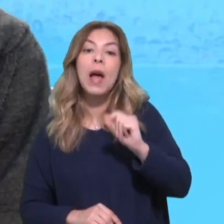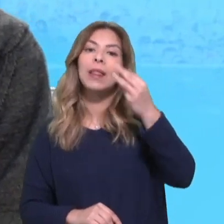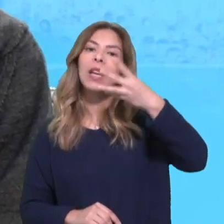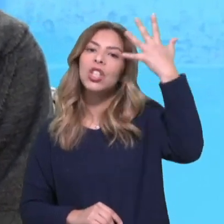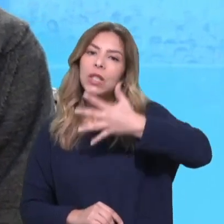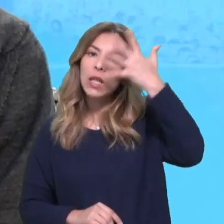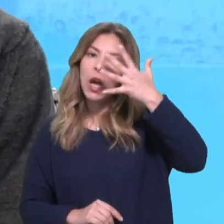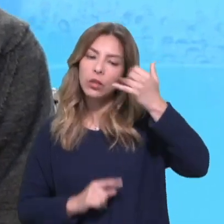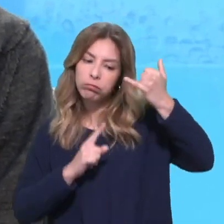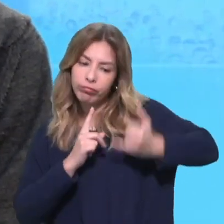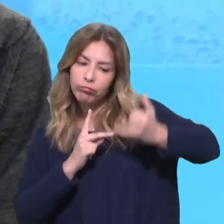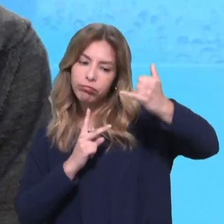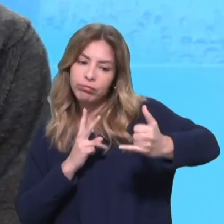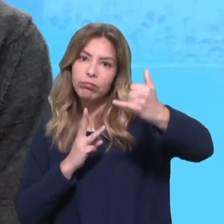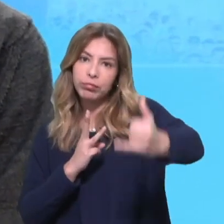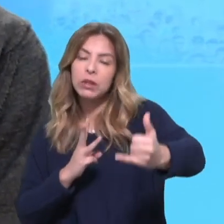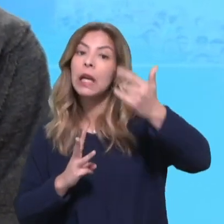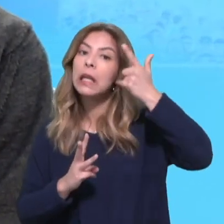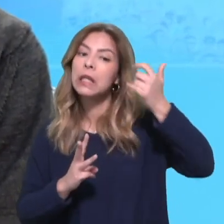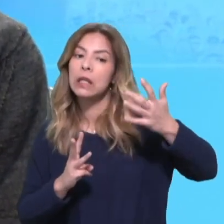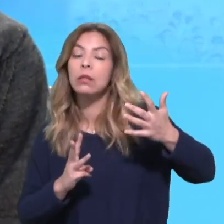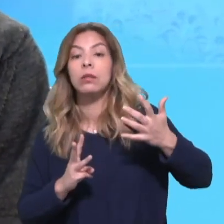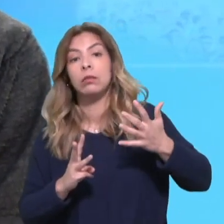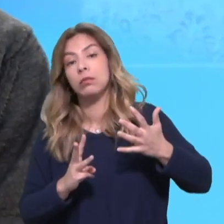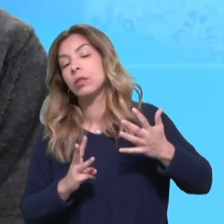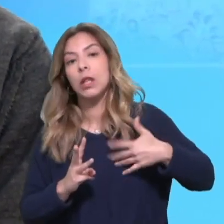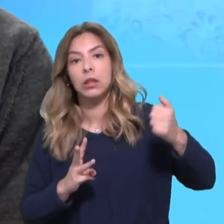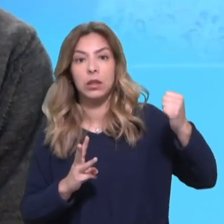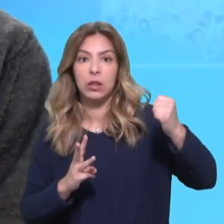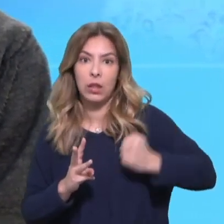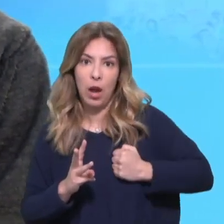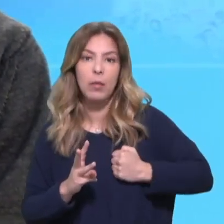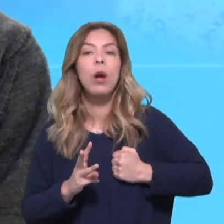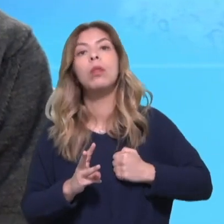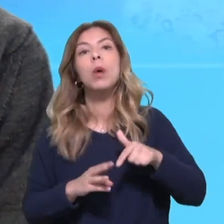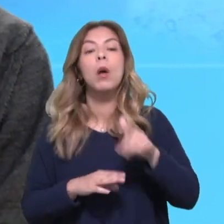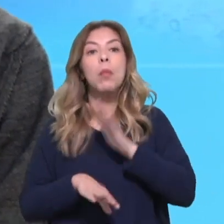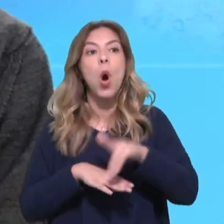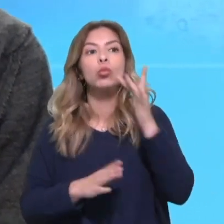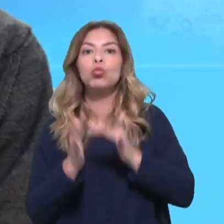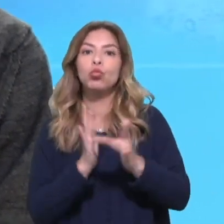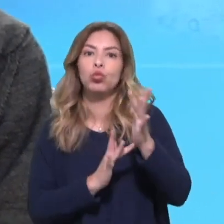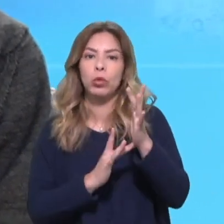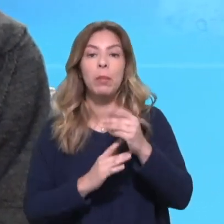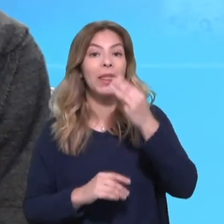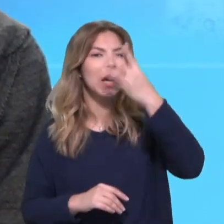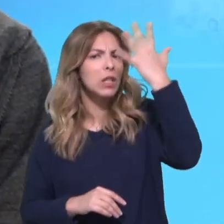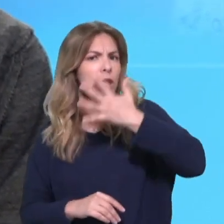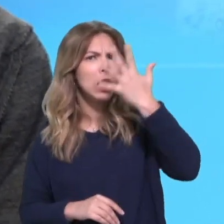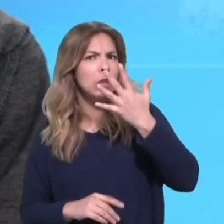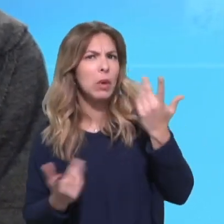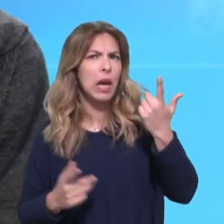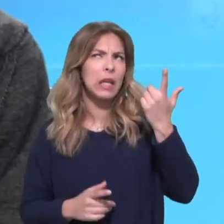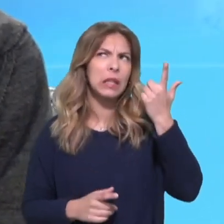dos momentos que constituem a obra de salvação realizada por Jesus na sua Páscoa. 3 dias, mas afinal,